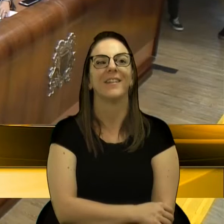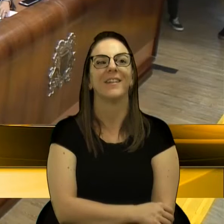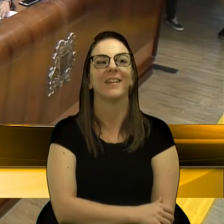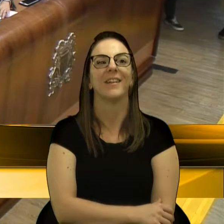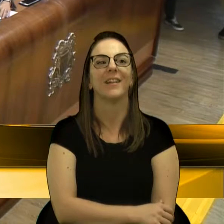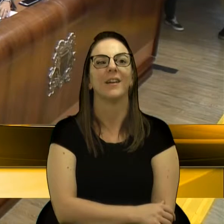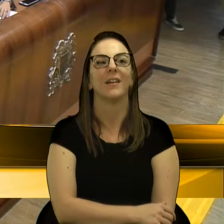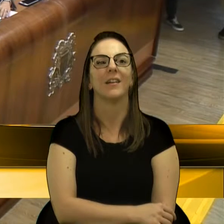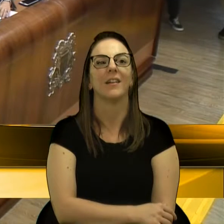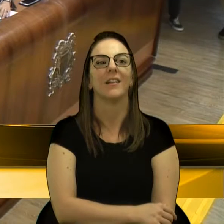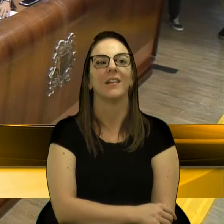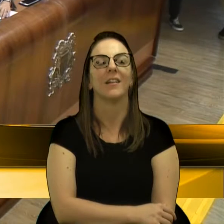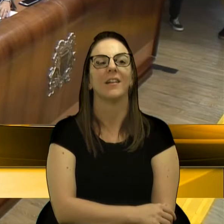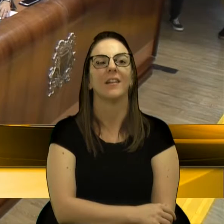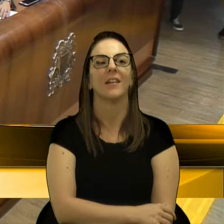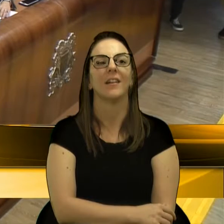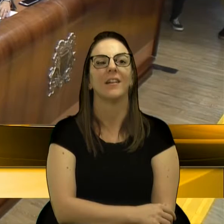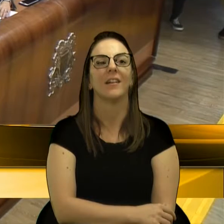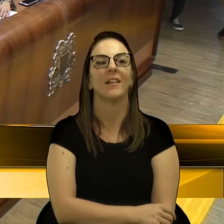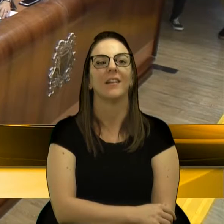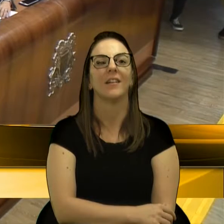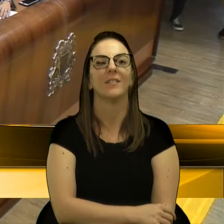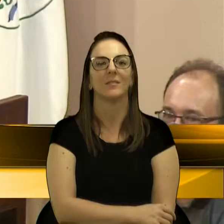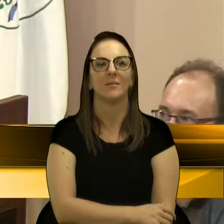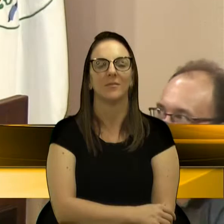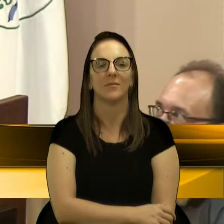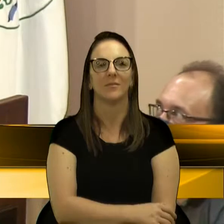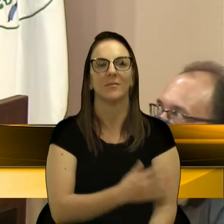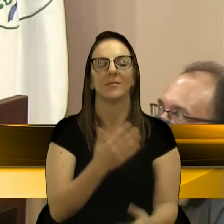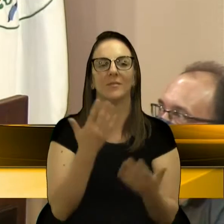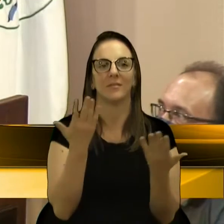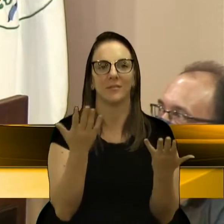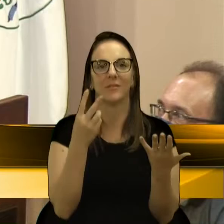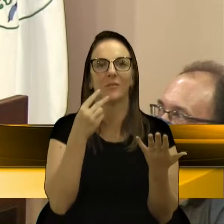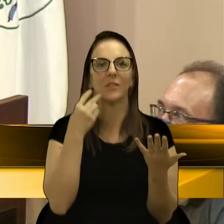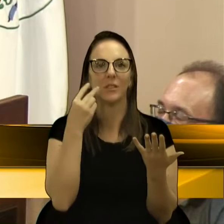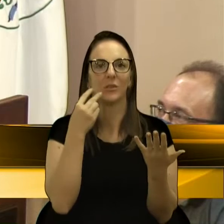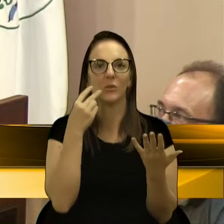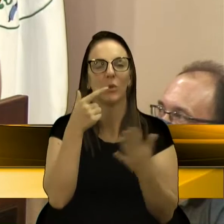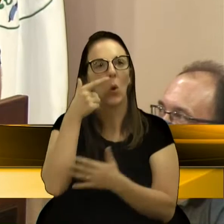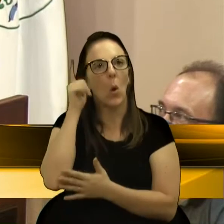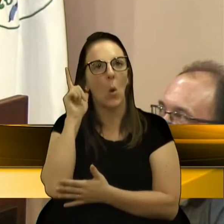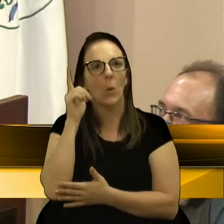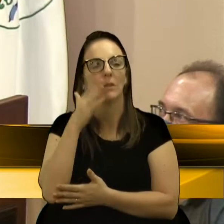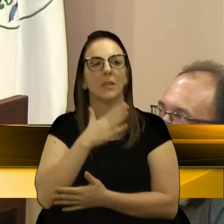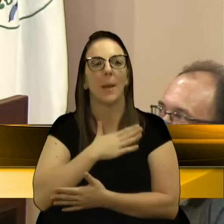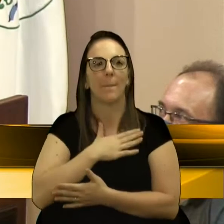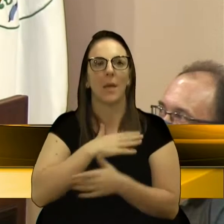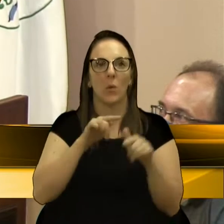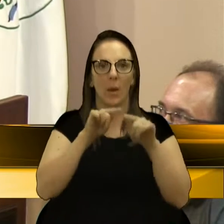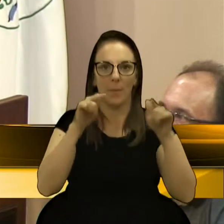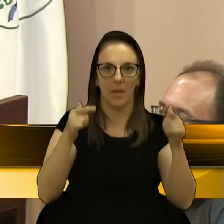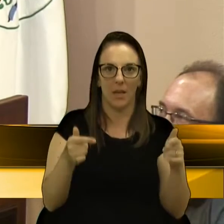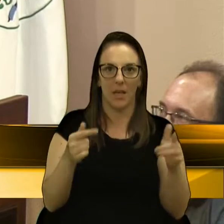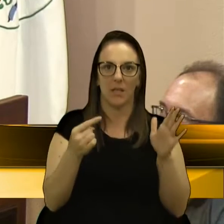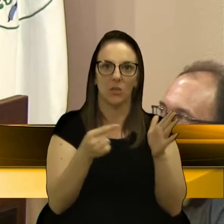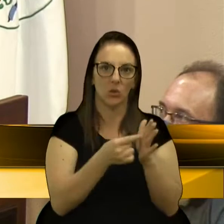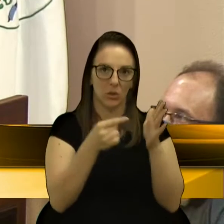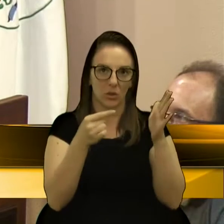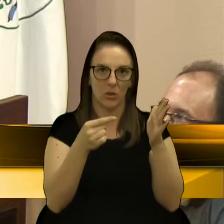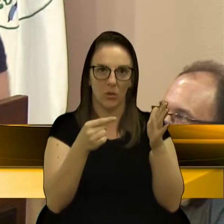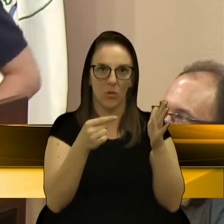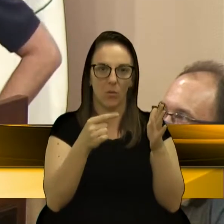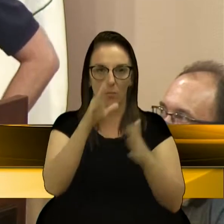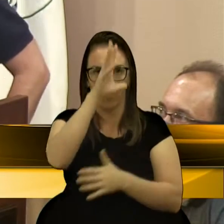Bom, pessoal, caros vereadores, ontem o meu gabinete acabou fazendo uma indicação, então, ao Poder Executivo Municipal, sugerindo a adoção